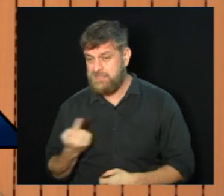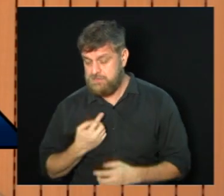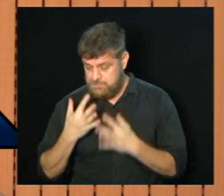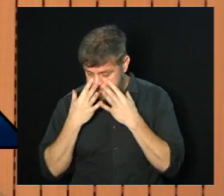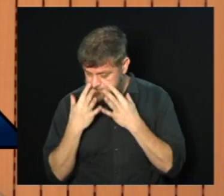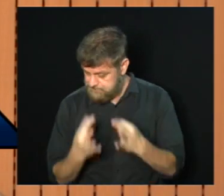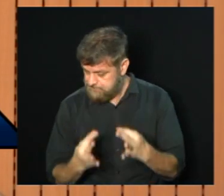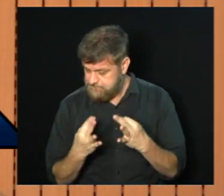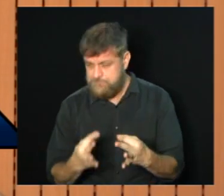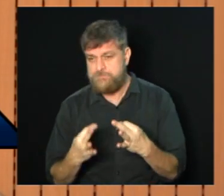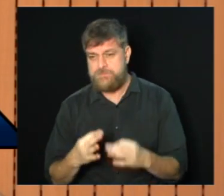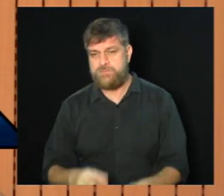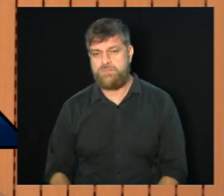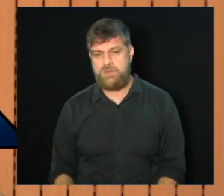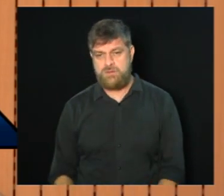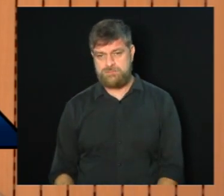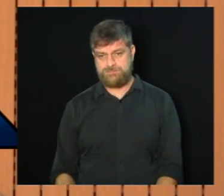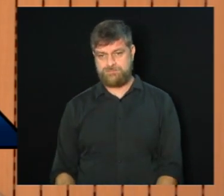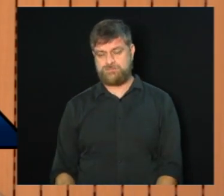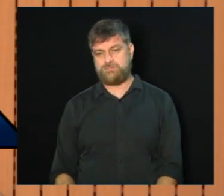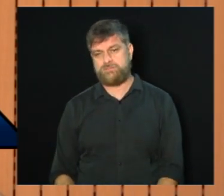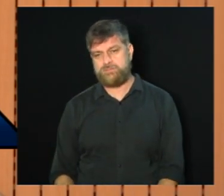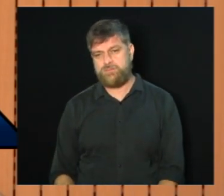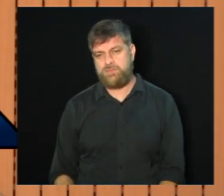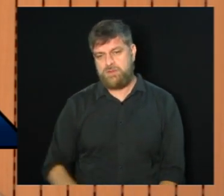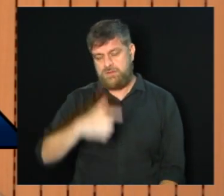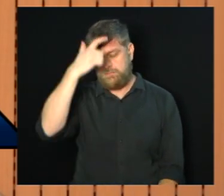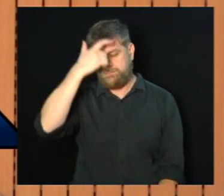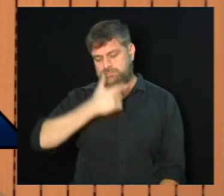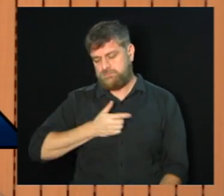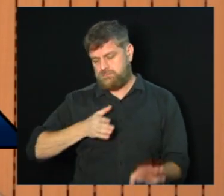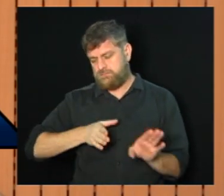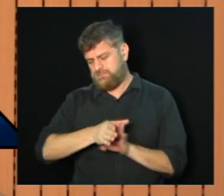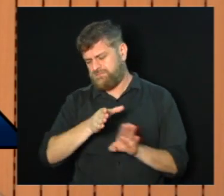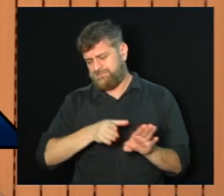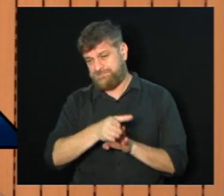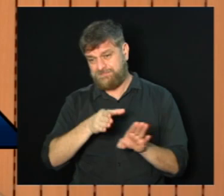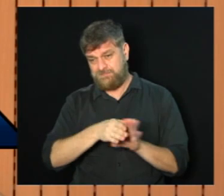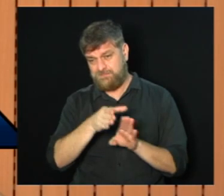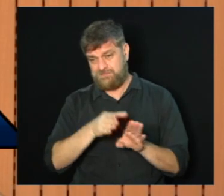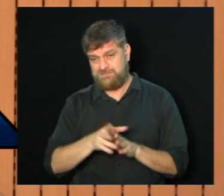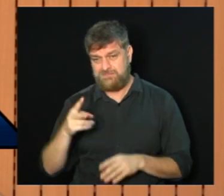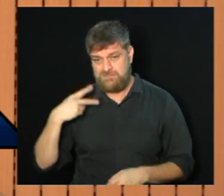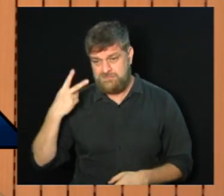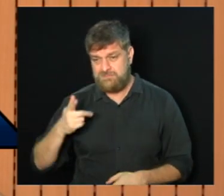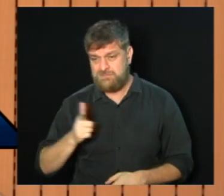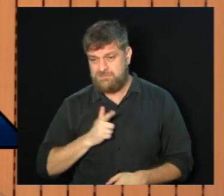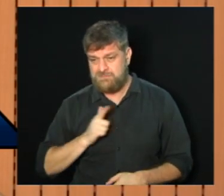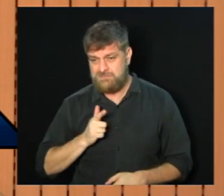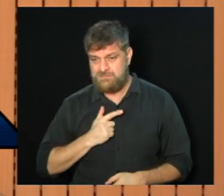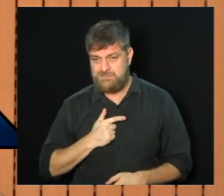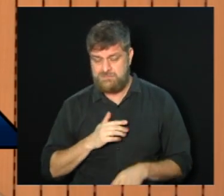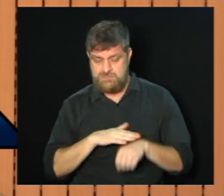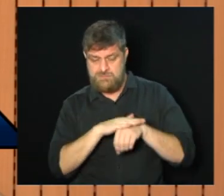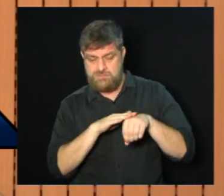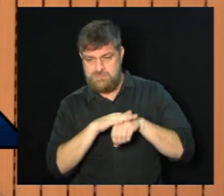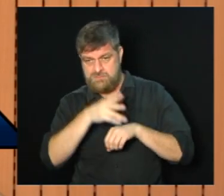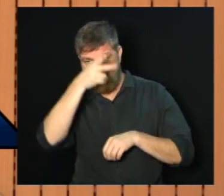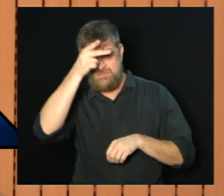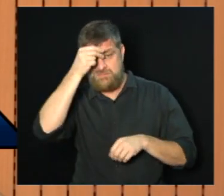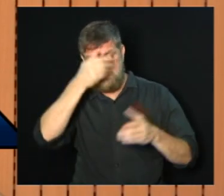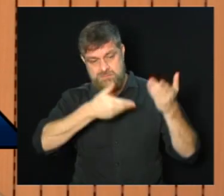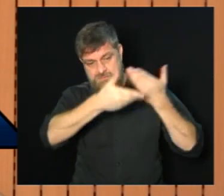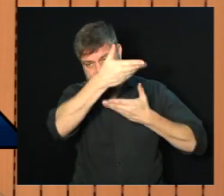atentarmos a isso. E aqui fica o meu alerta, o meu pedido aos senhores vereadores, que têm aí uma interlocução muito melhor do